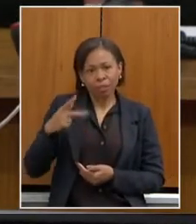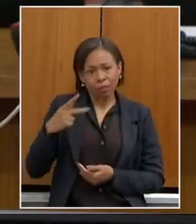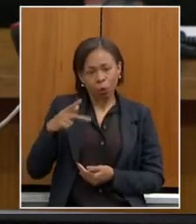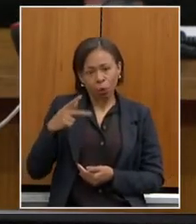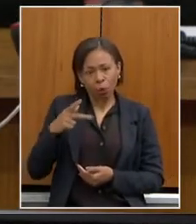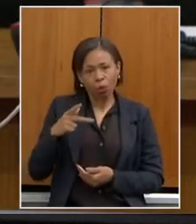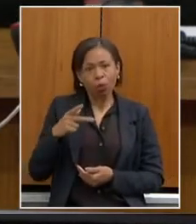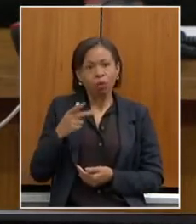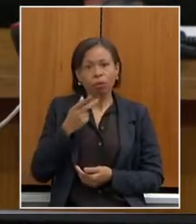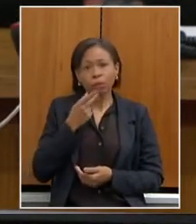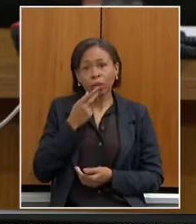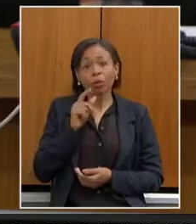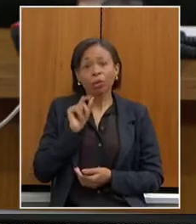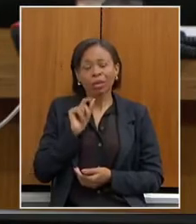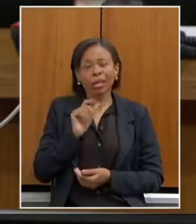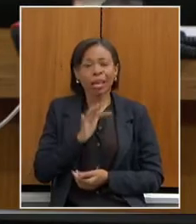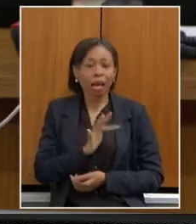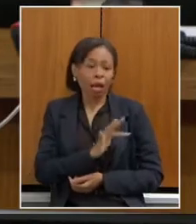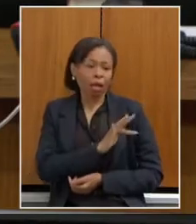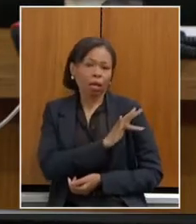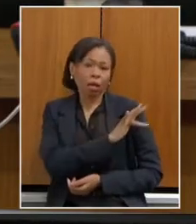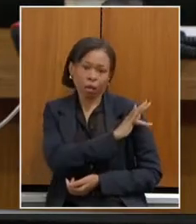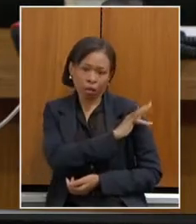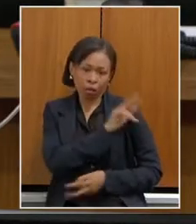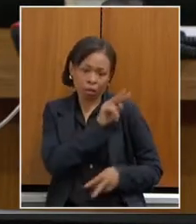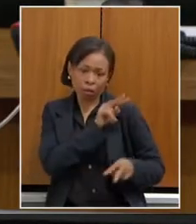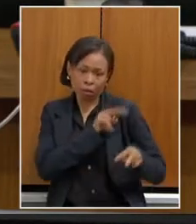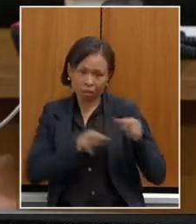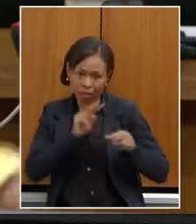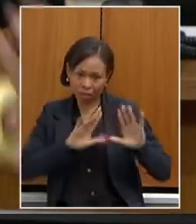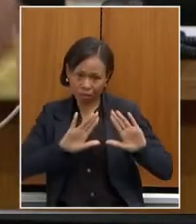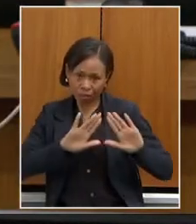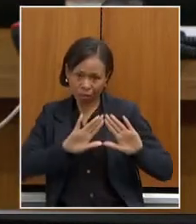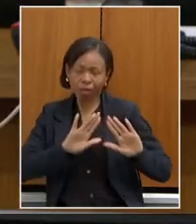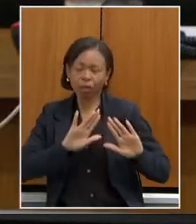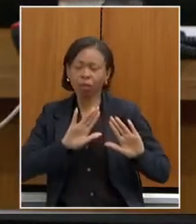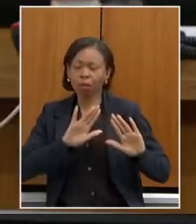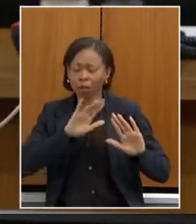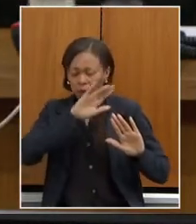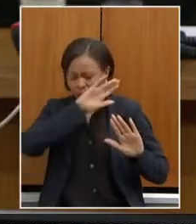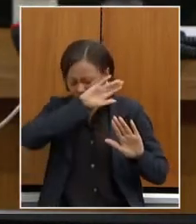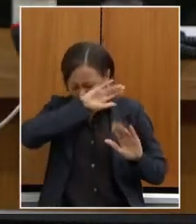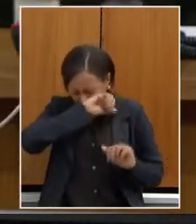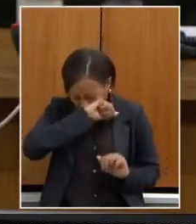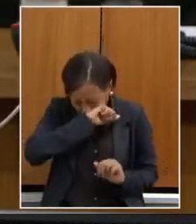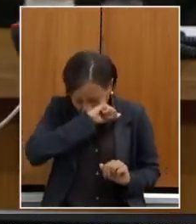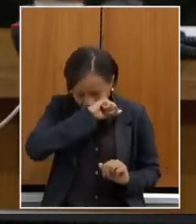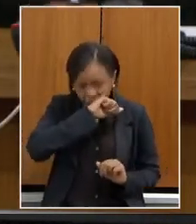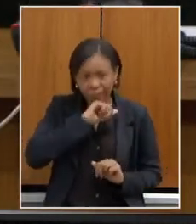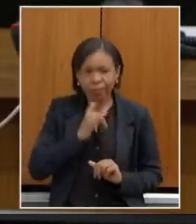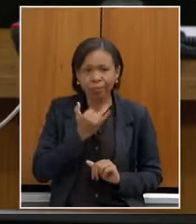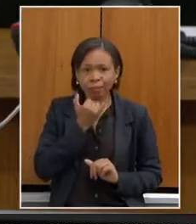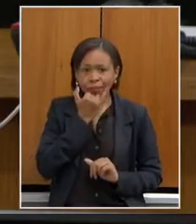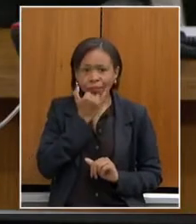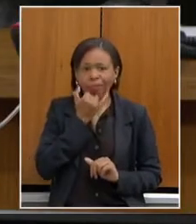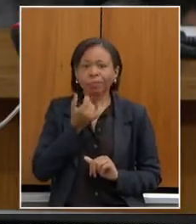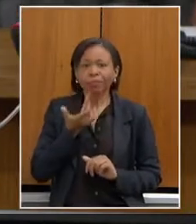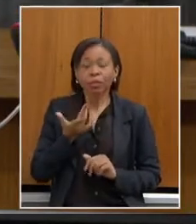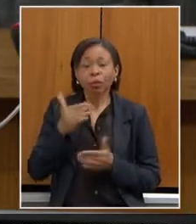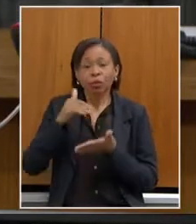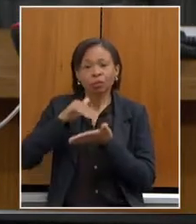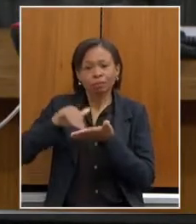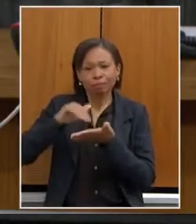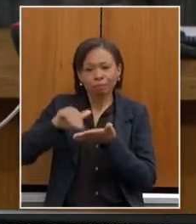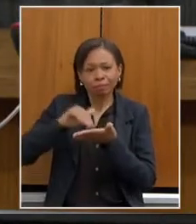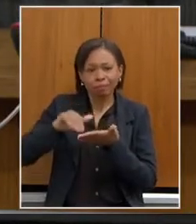falam assim mas não se fiscaliza o secretário tem que vir tem que vir mas a boa vontade em vir e esclarecer faz uma diferença